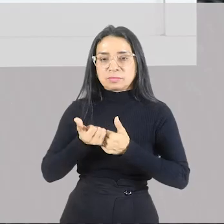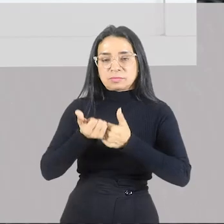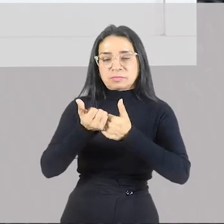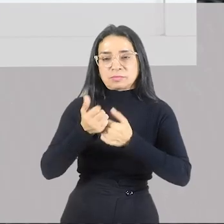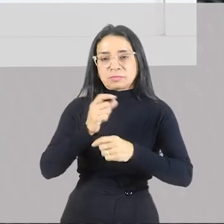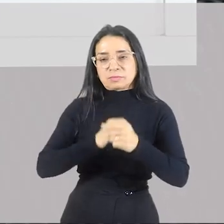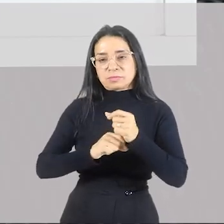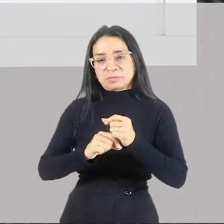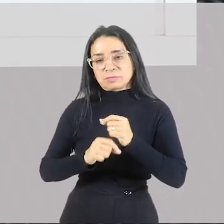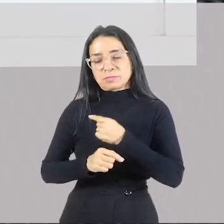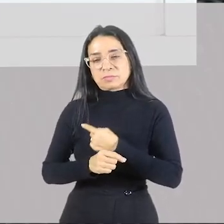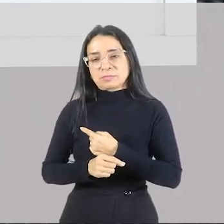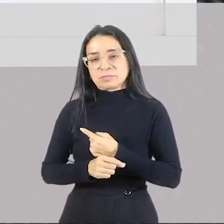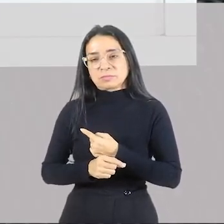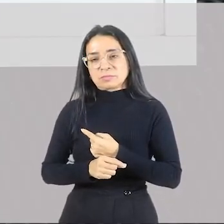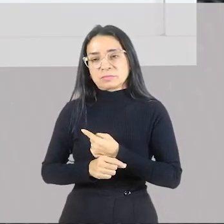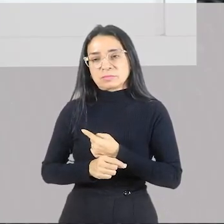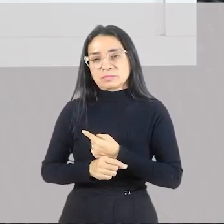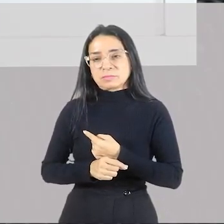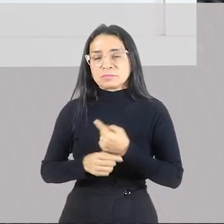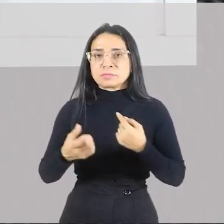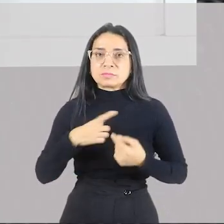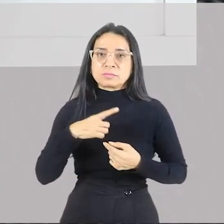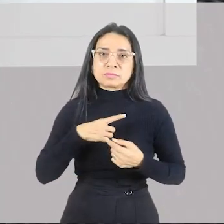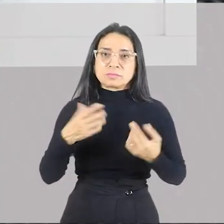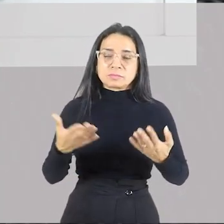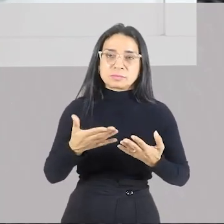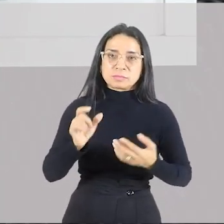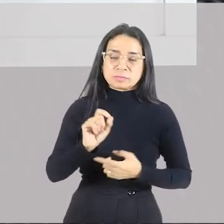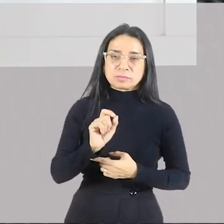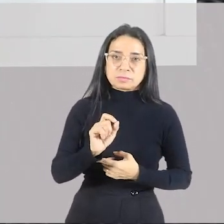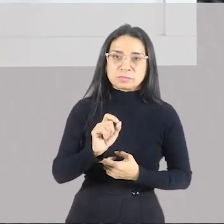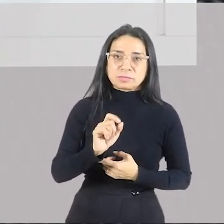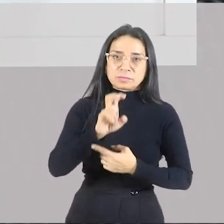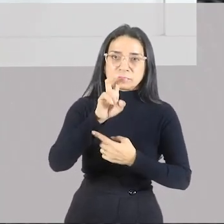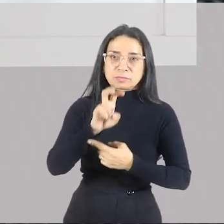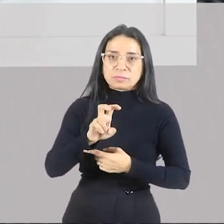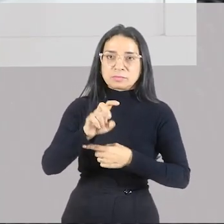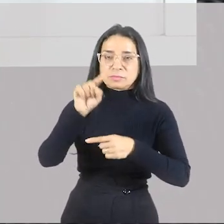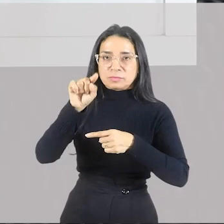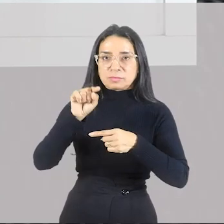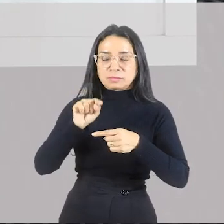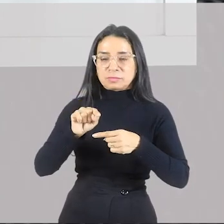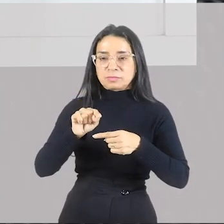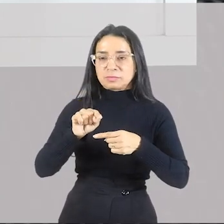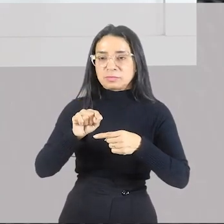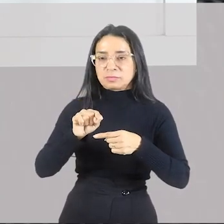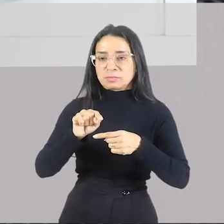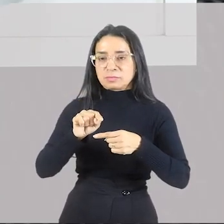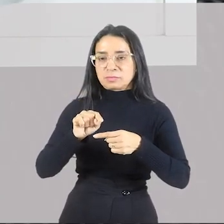substituições, beleza? Vamos lá. Então você vai ter aqui o 5 fatorial